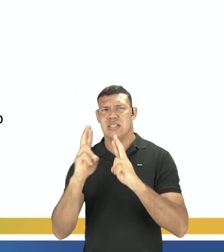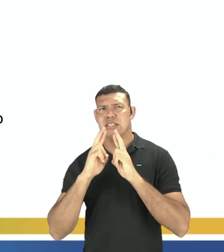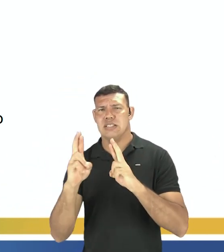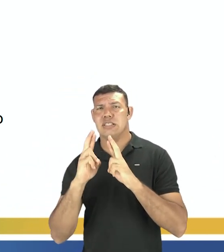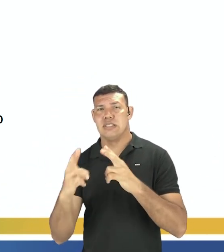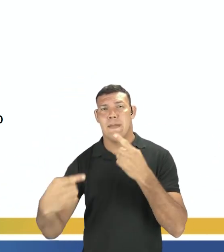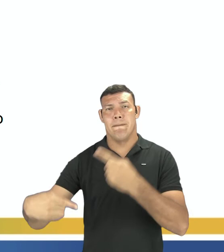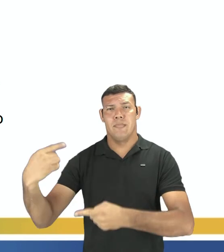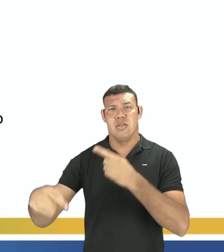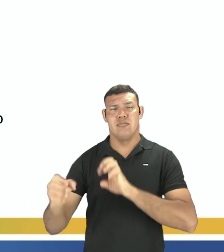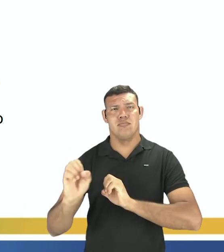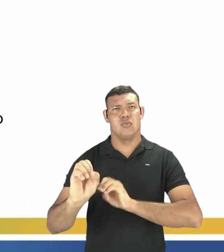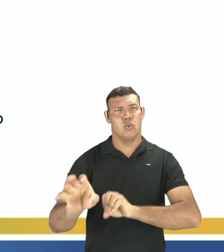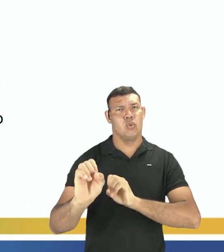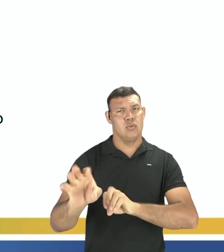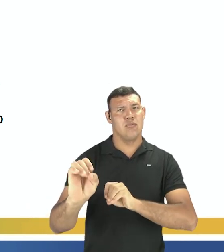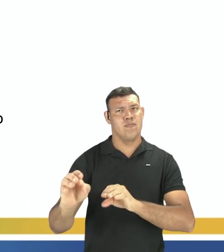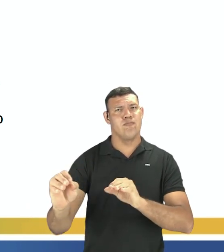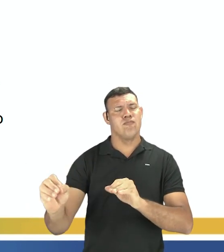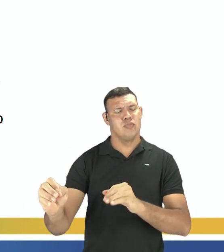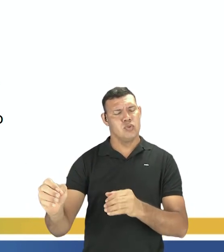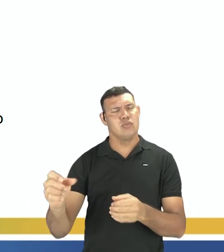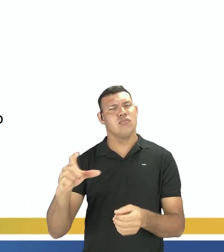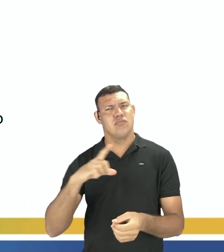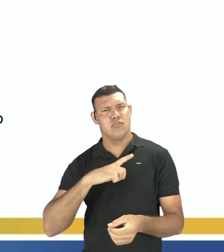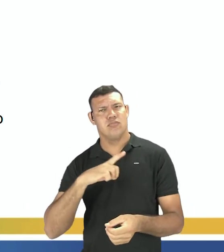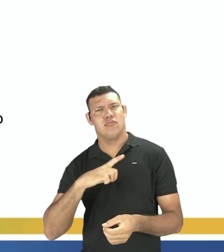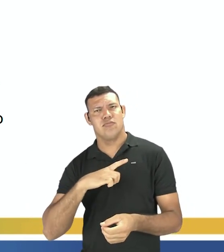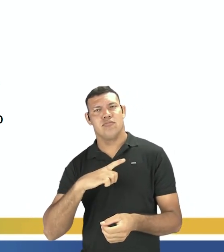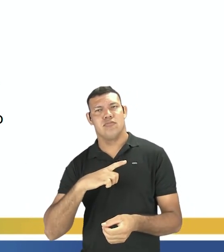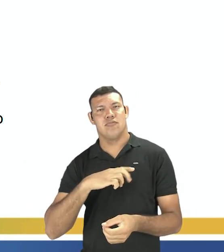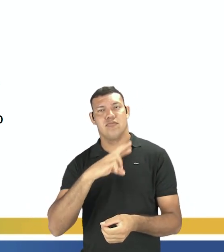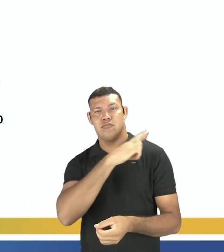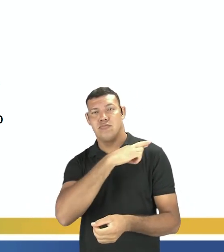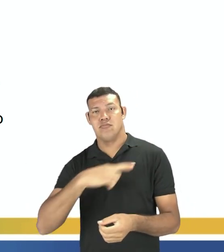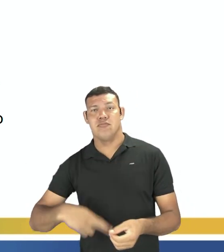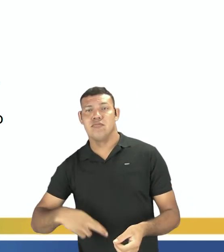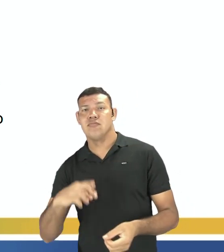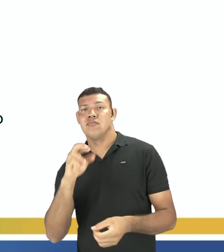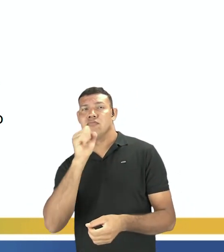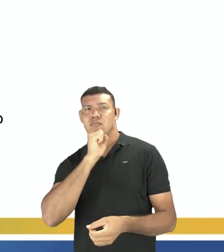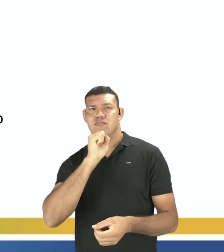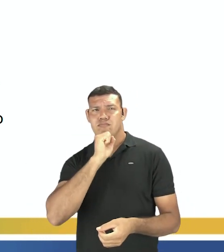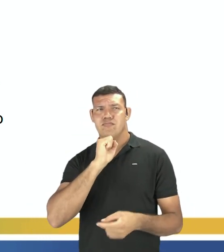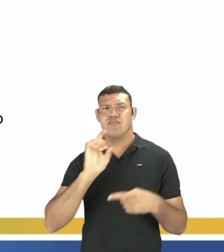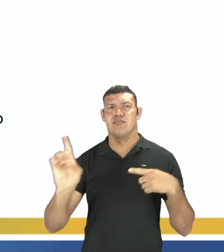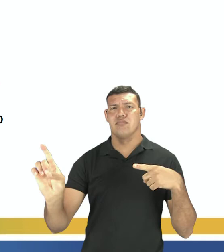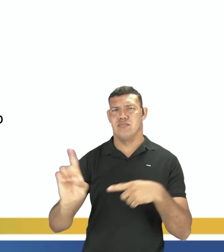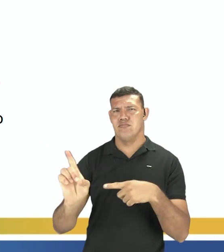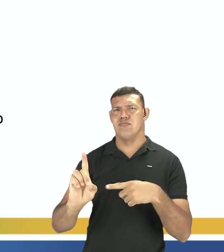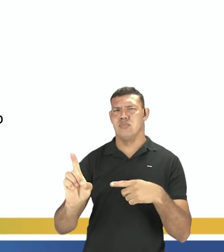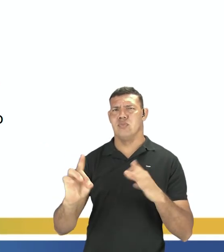a política educacional adotada durante a República Velha, d.